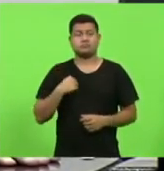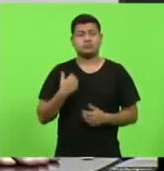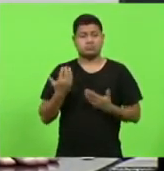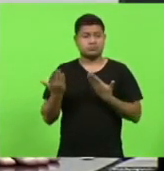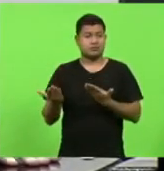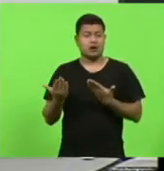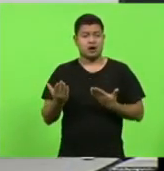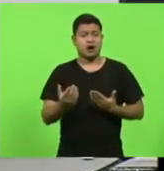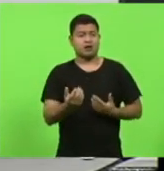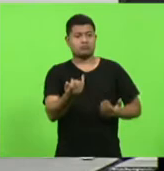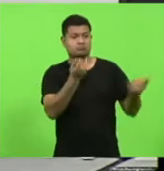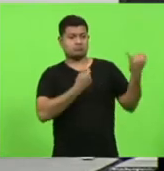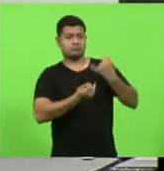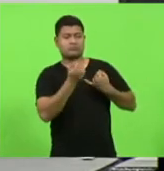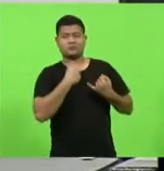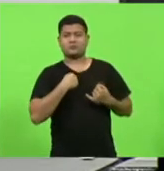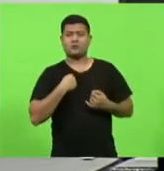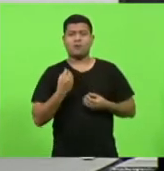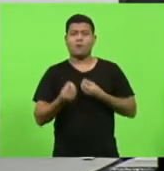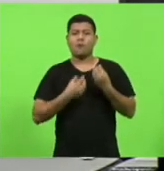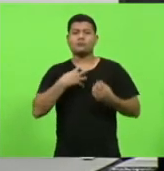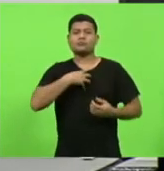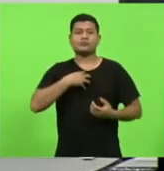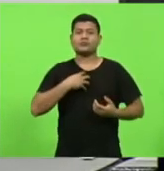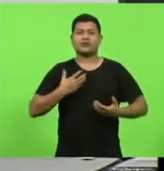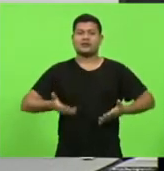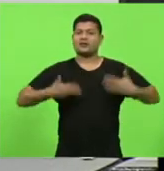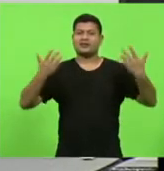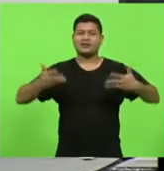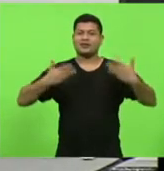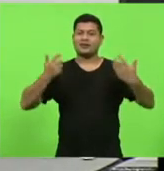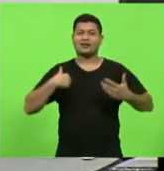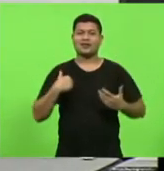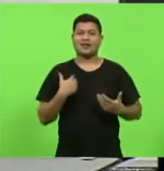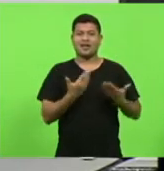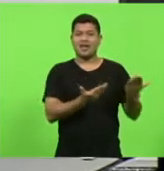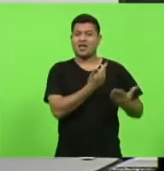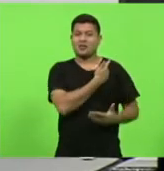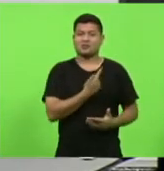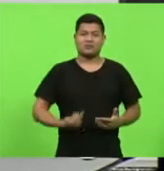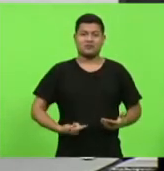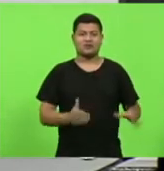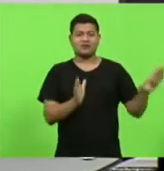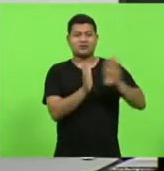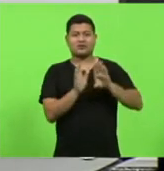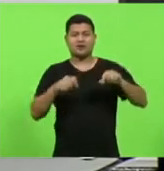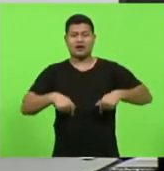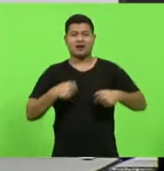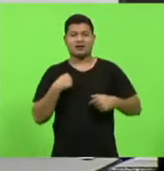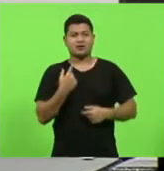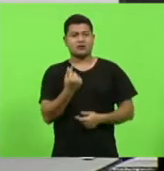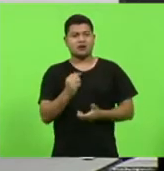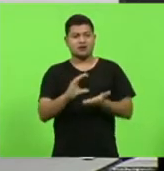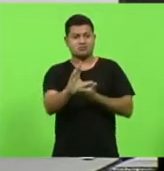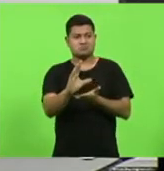recebido com muita alegria. Bom, o governador vem aqui, vai botar 200 milhões, que bom.